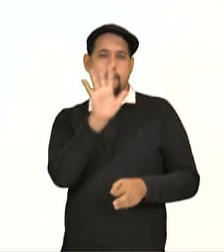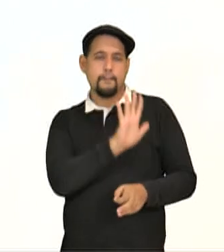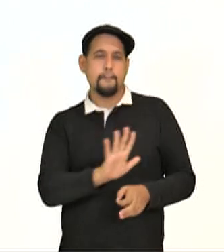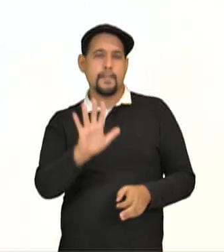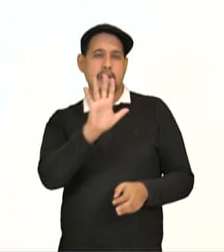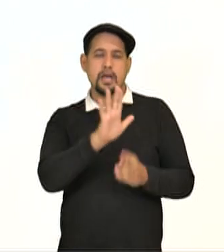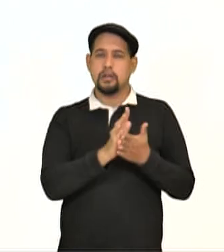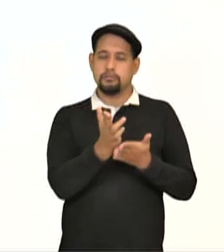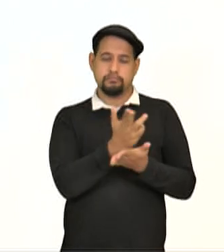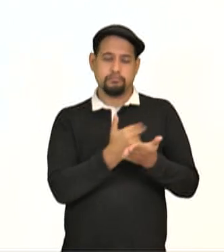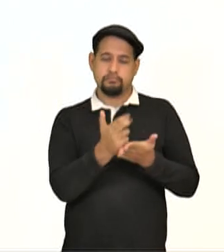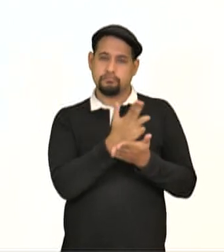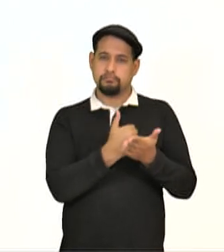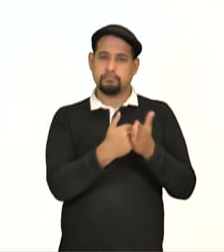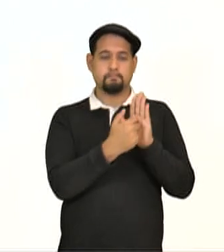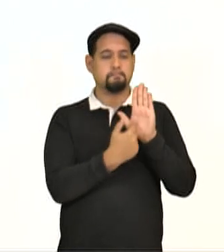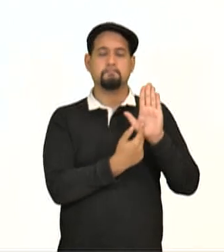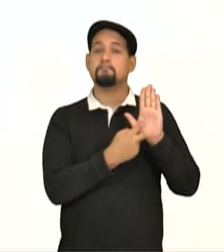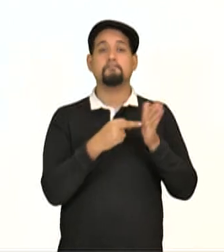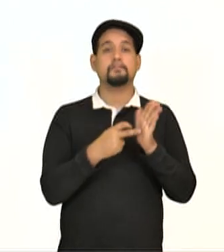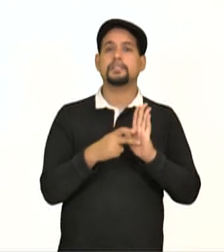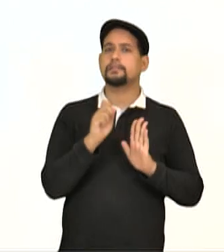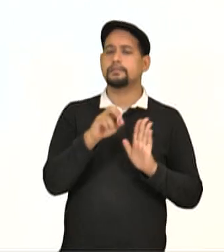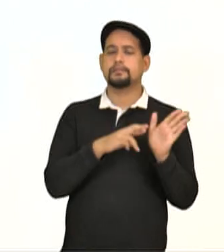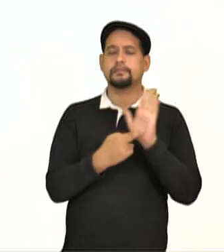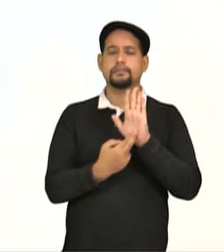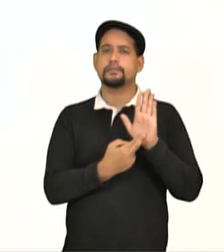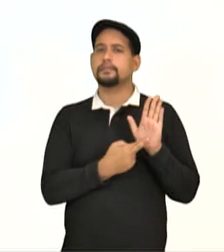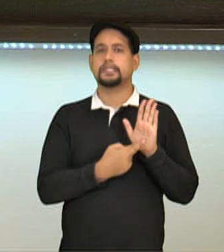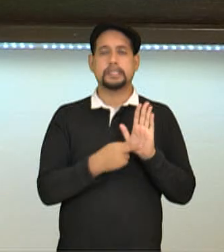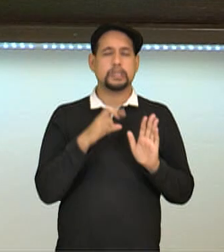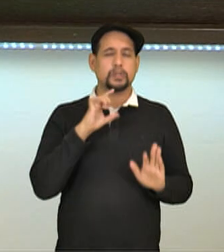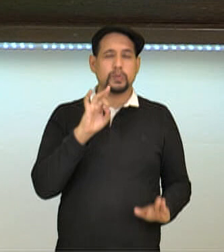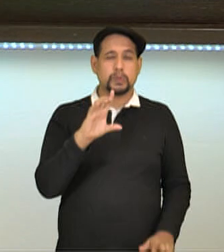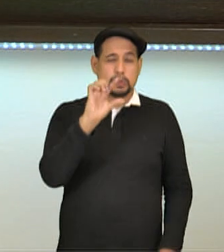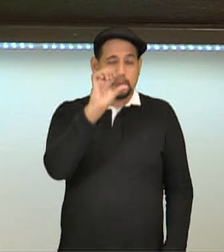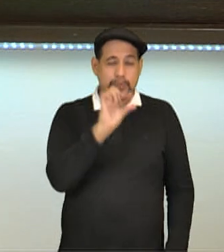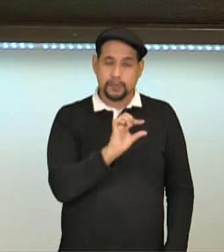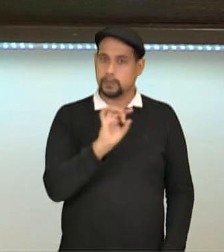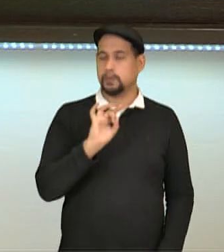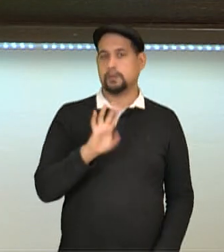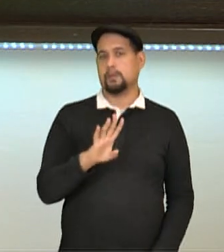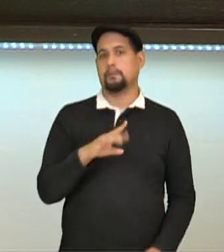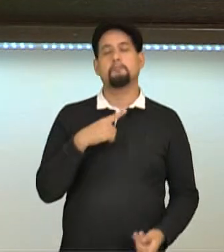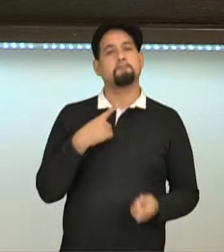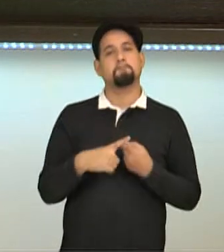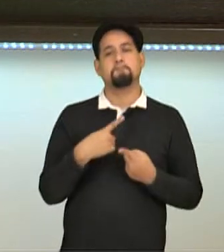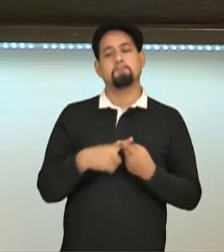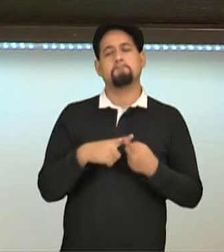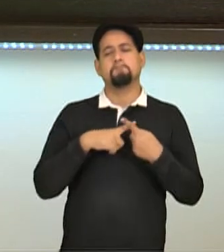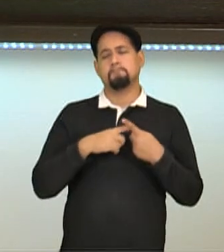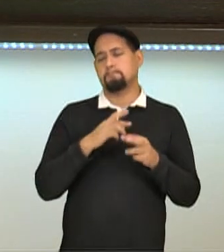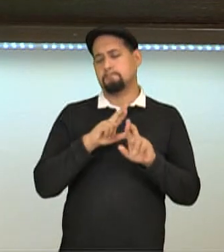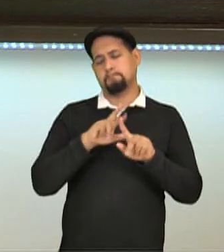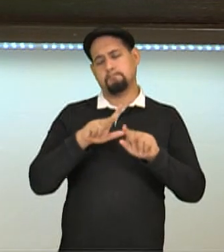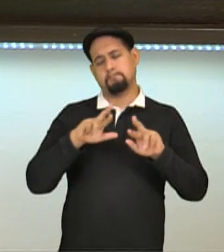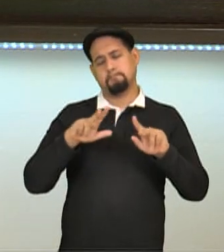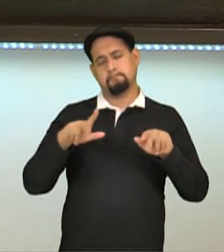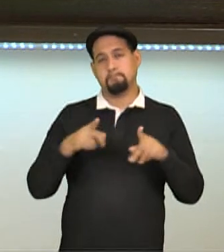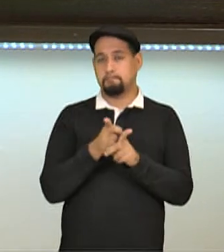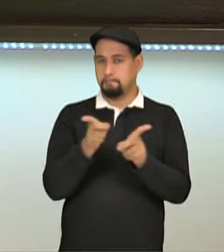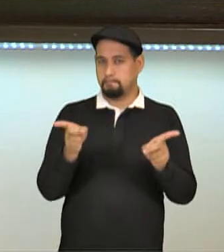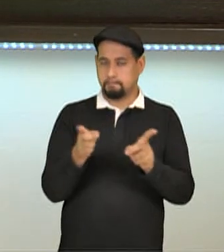o desenho, a representação do plano, a gente faz a representação de um pedaço dele, porque ele também é infinito para todos os